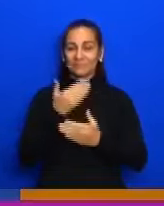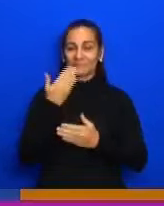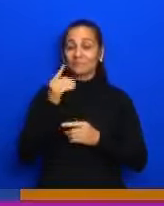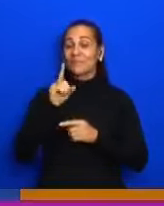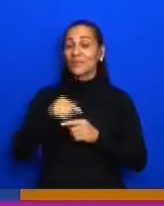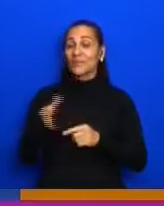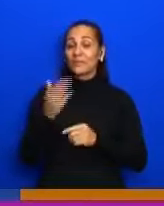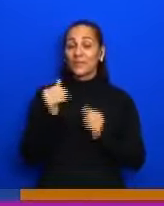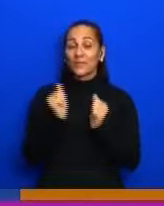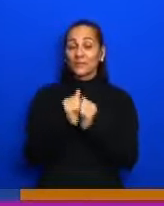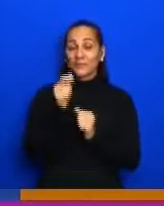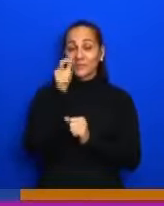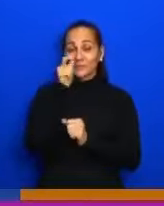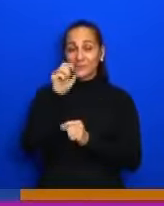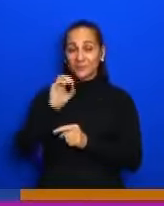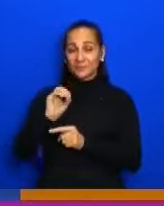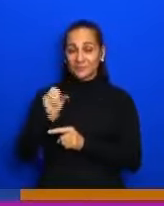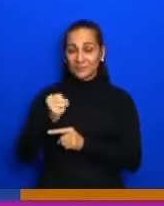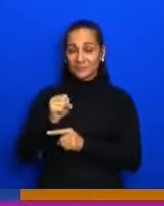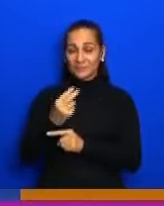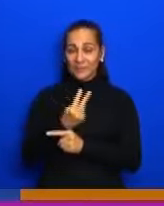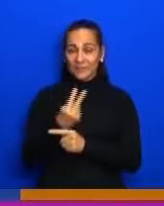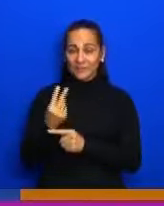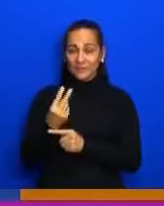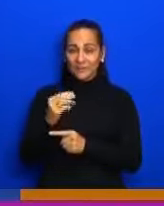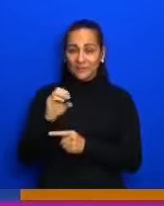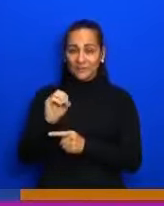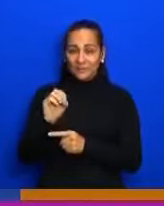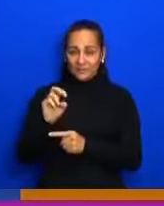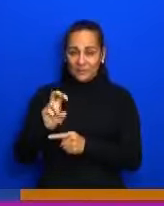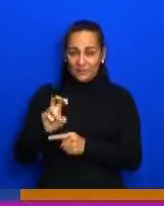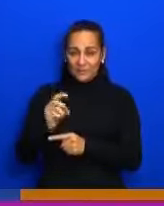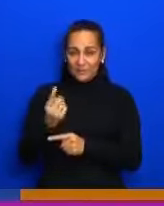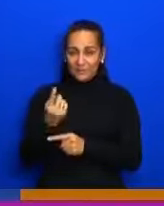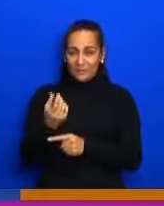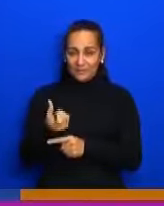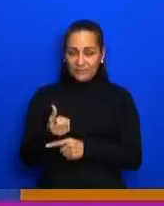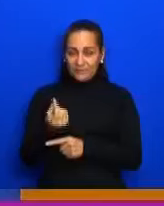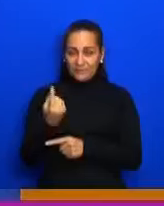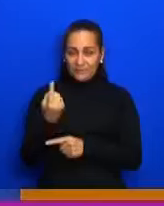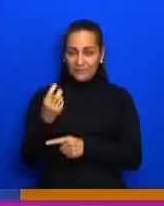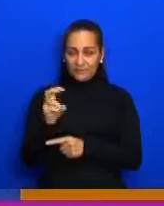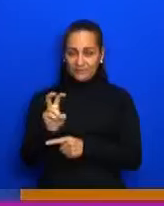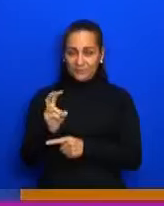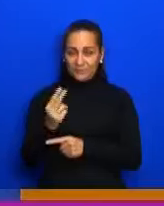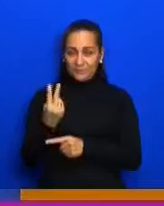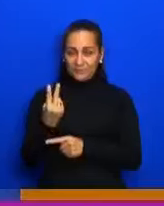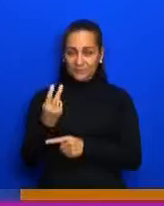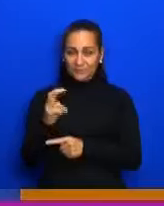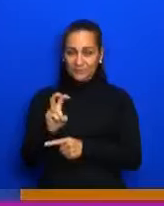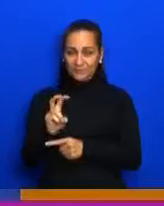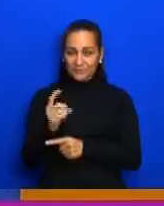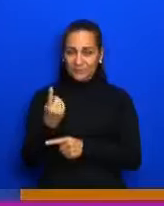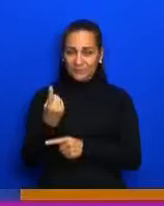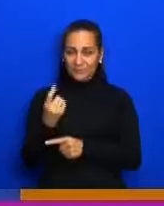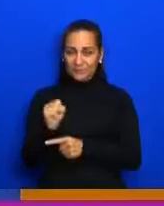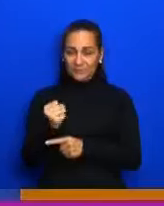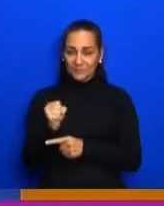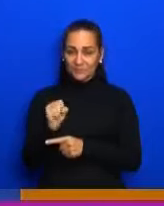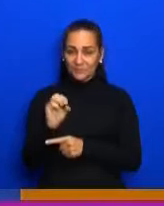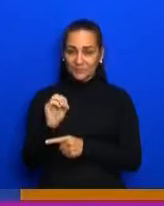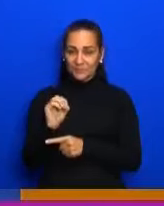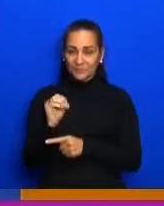confira comigo, 08, 22, 05, 16, 15,